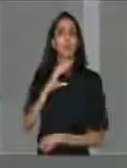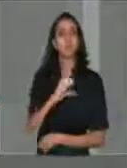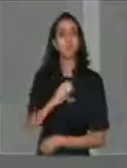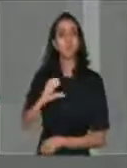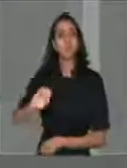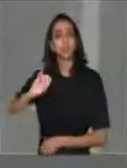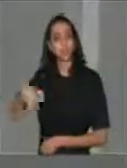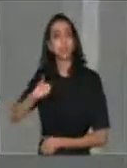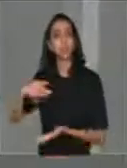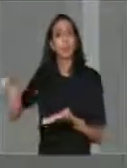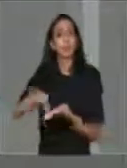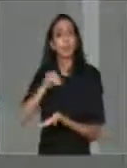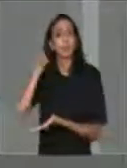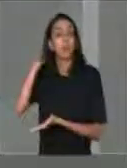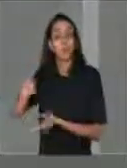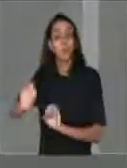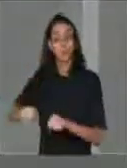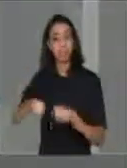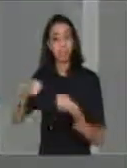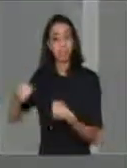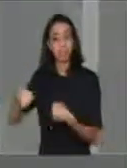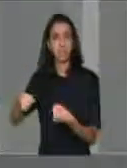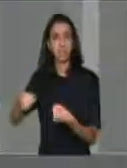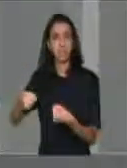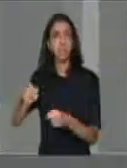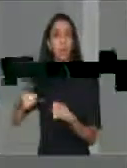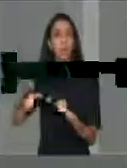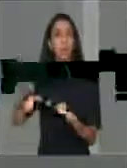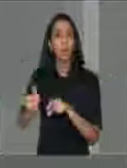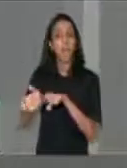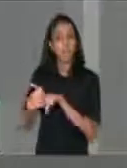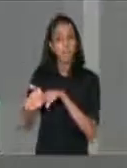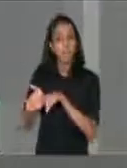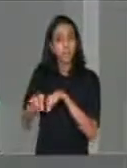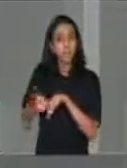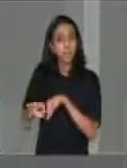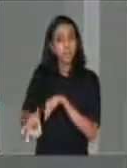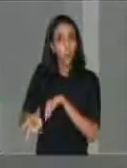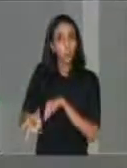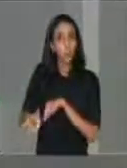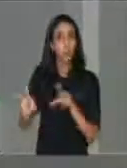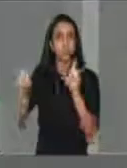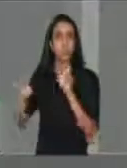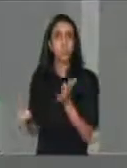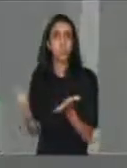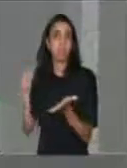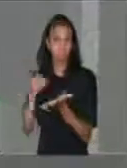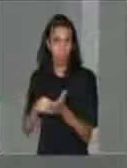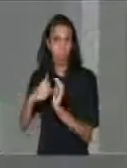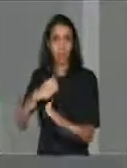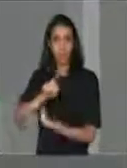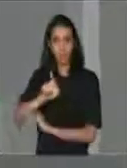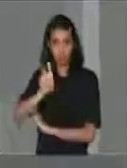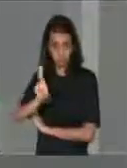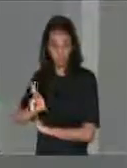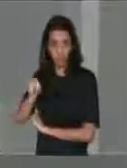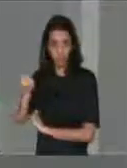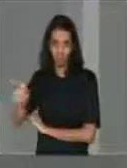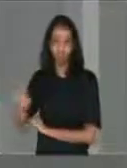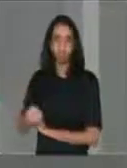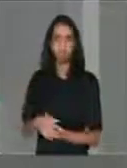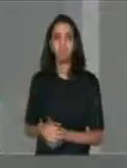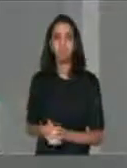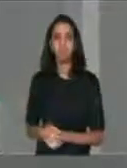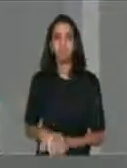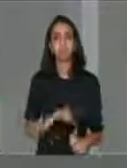lá para defender o prosseguimento das investigações denunciadas pela Procuradoria-Geral da